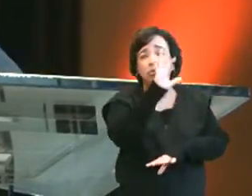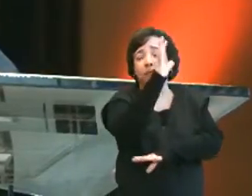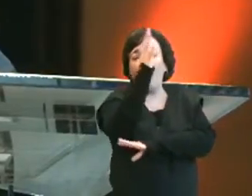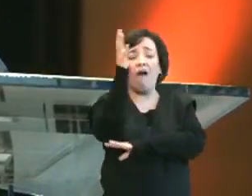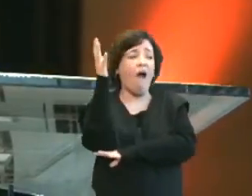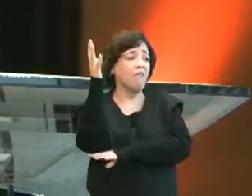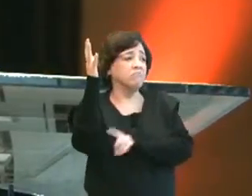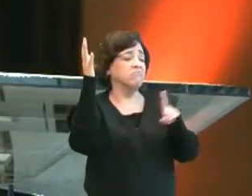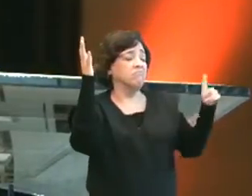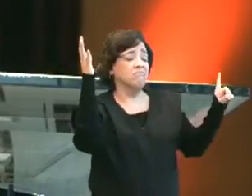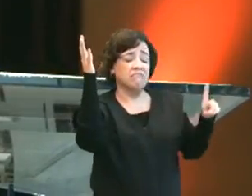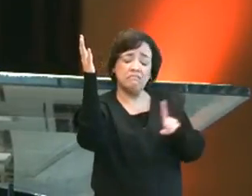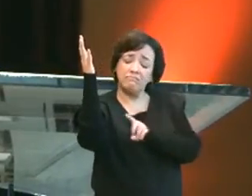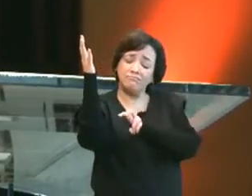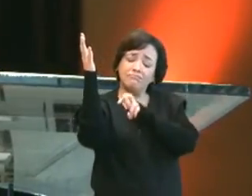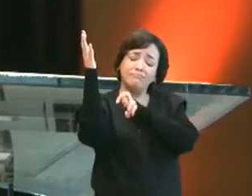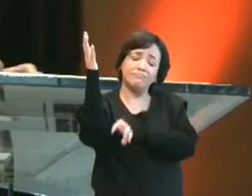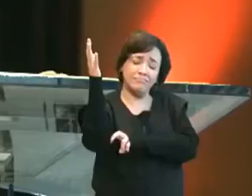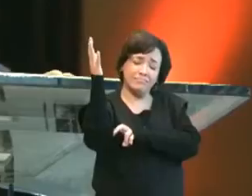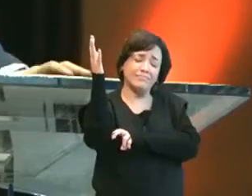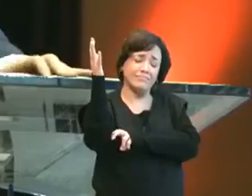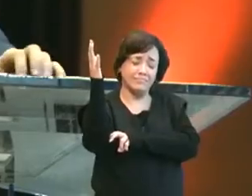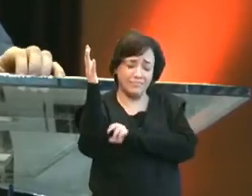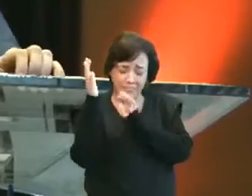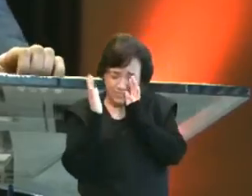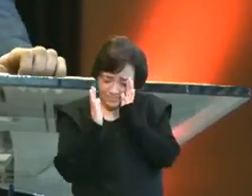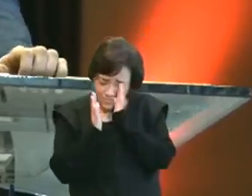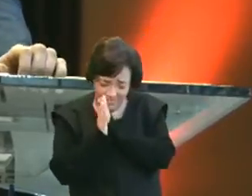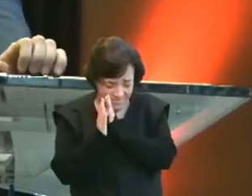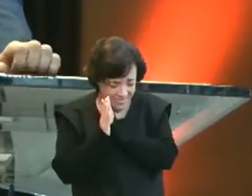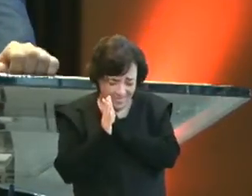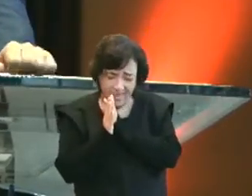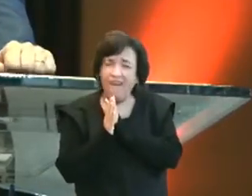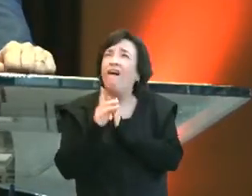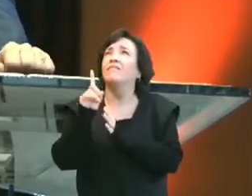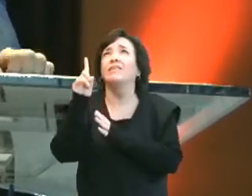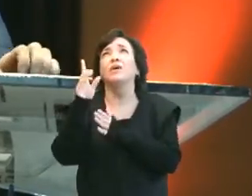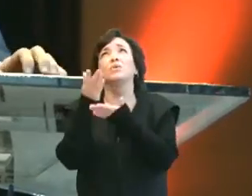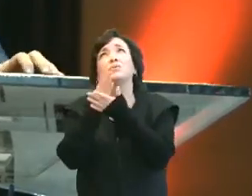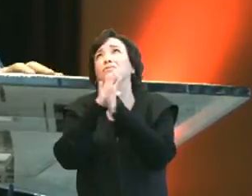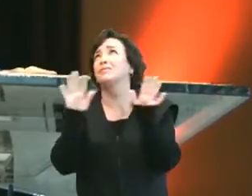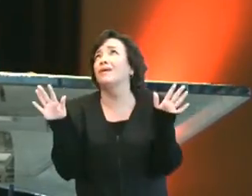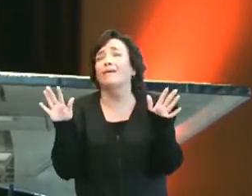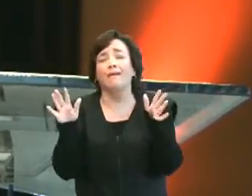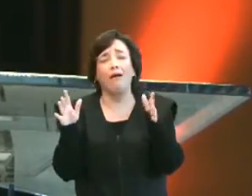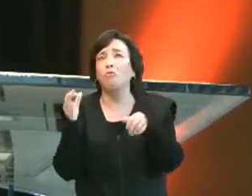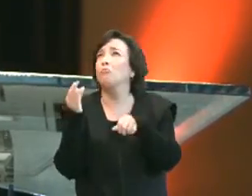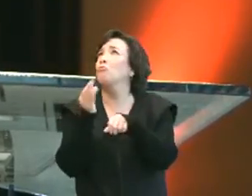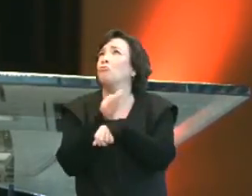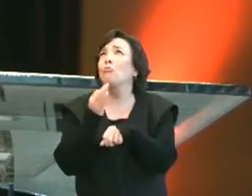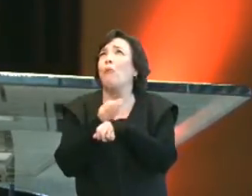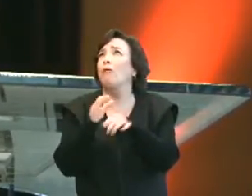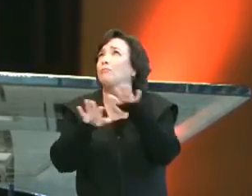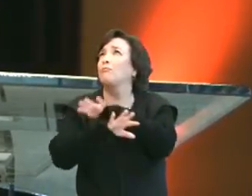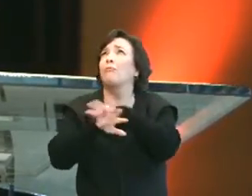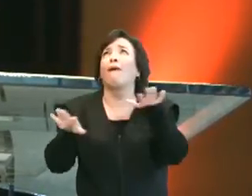bastante. Já tive o bastante. Talvez você chegou aqui dizendo: Deus, já tive o bastante.